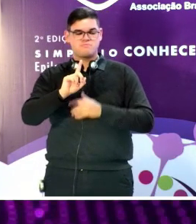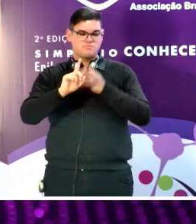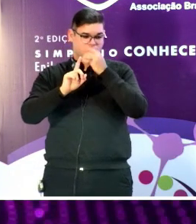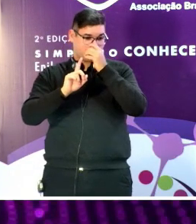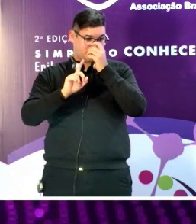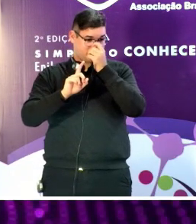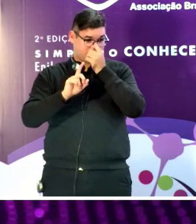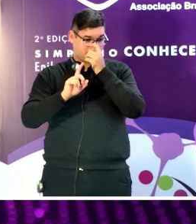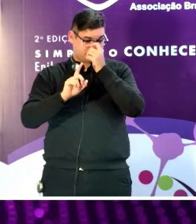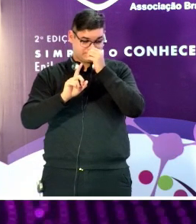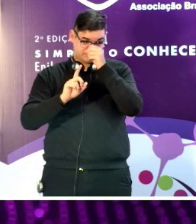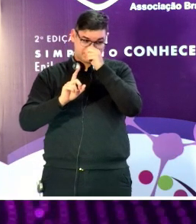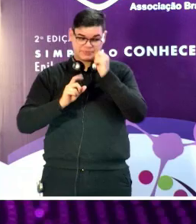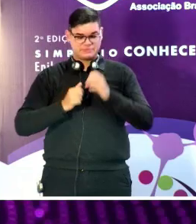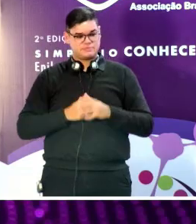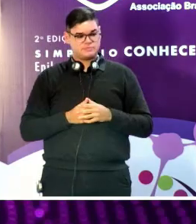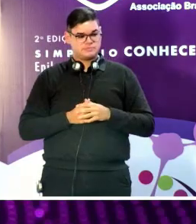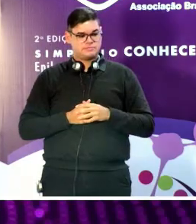aqui.